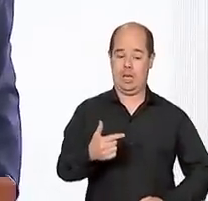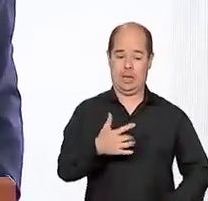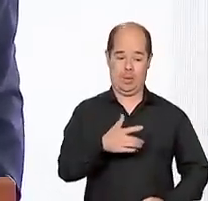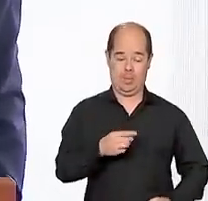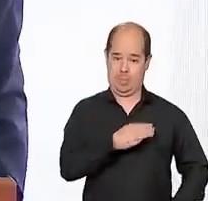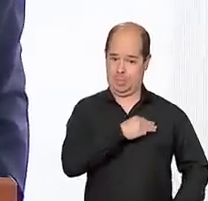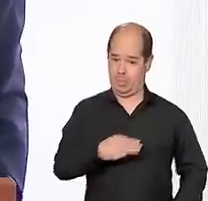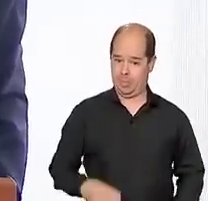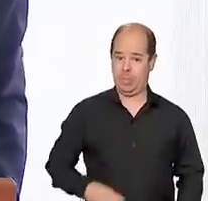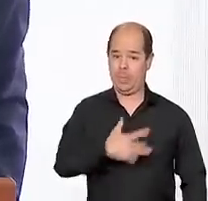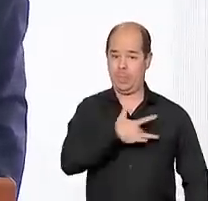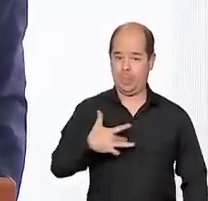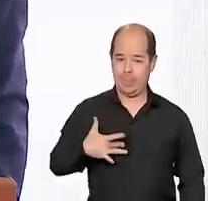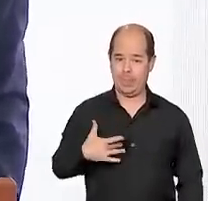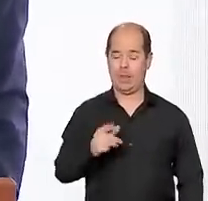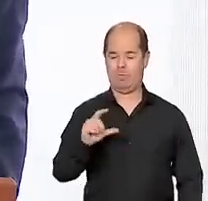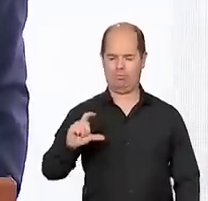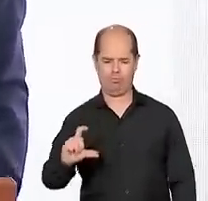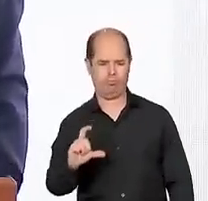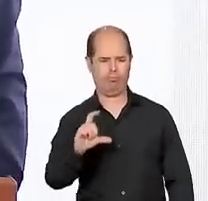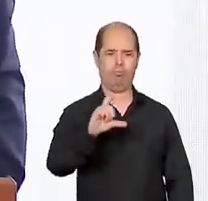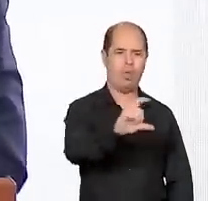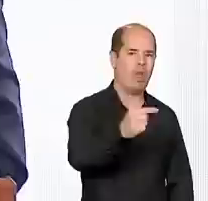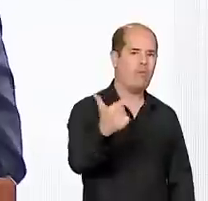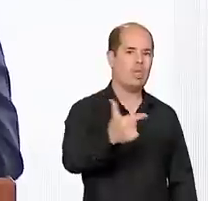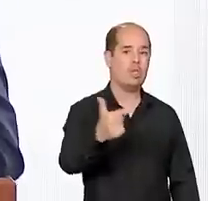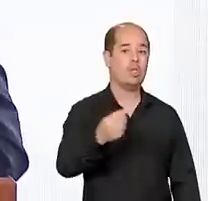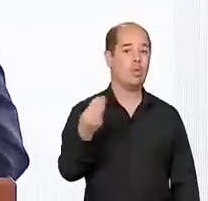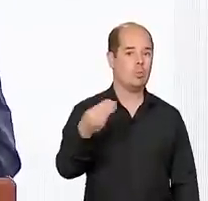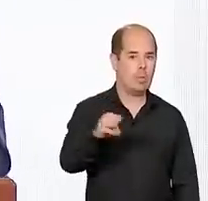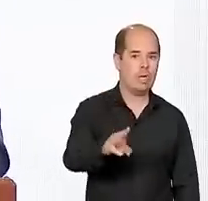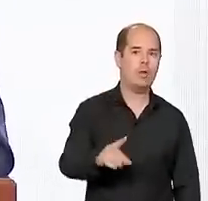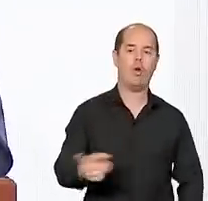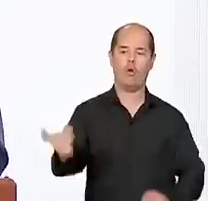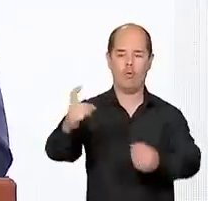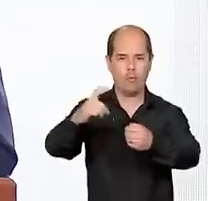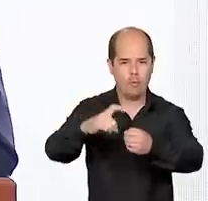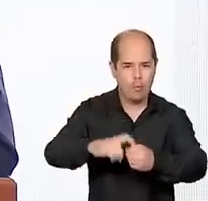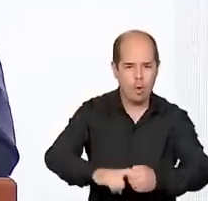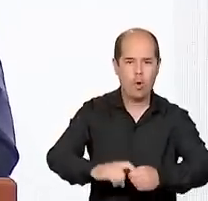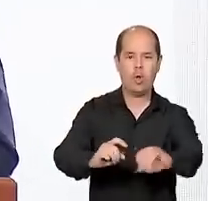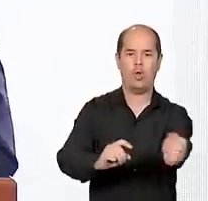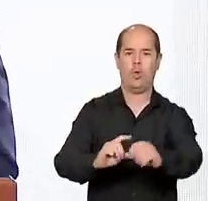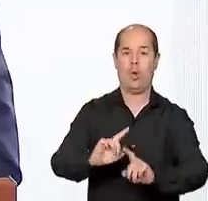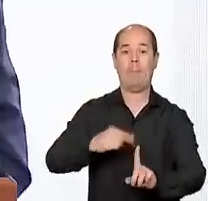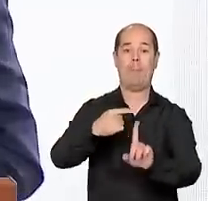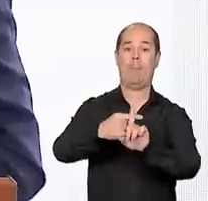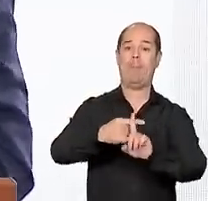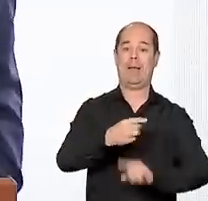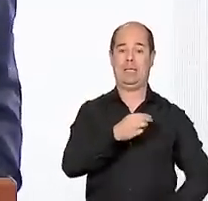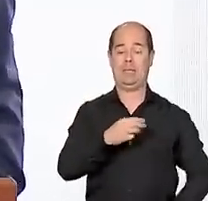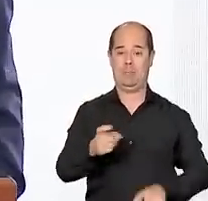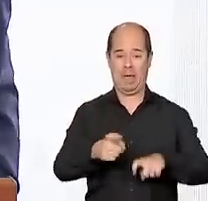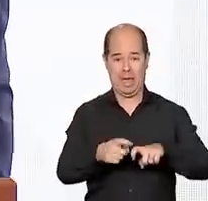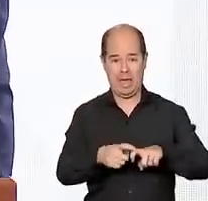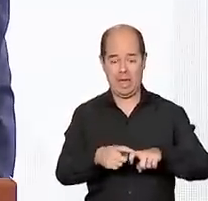voltou farmácia popular e agora fortalecer a indústria,